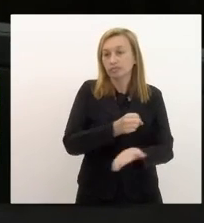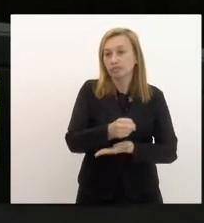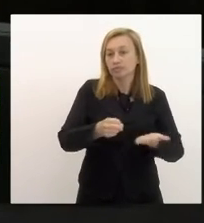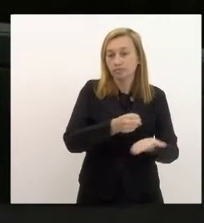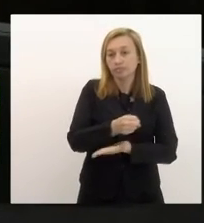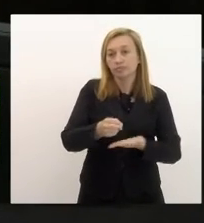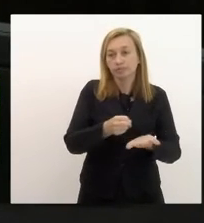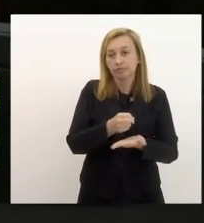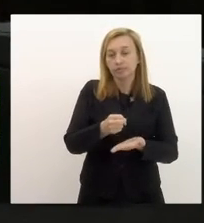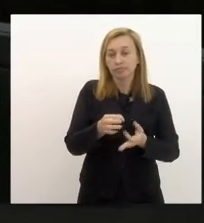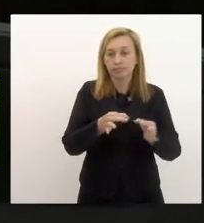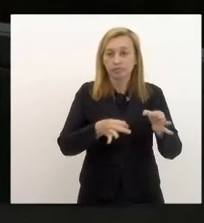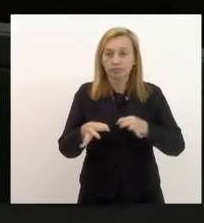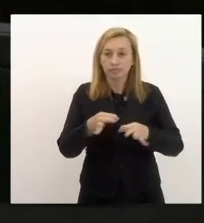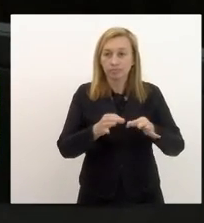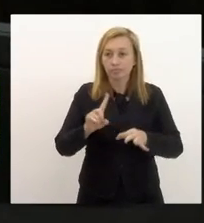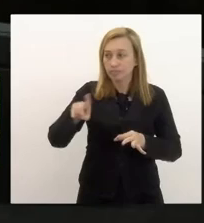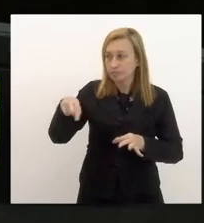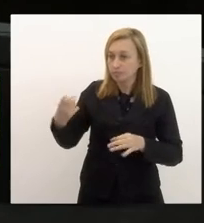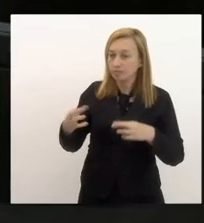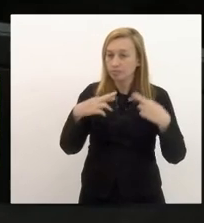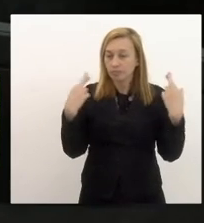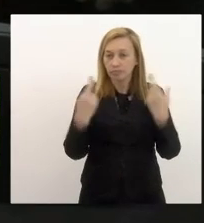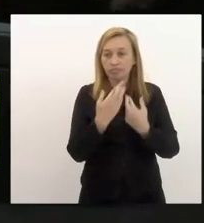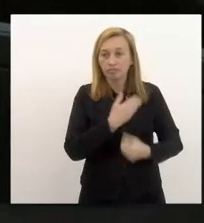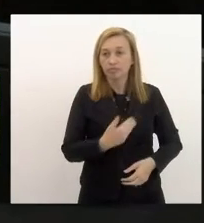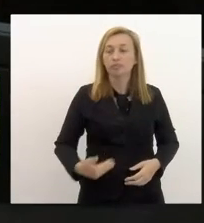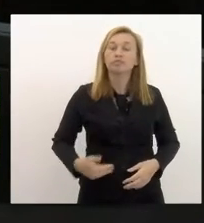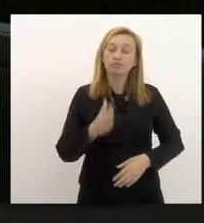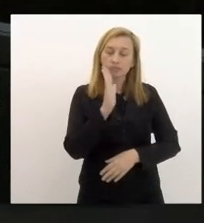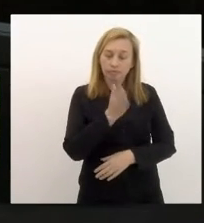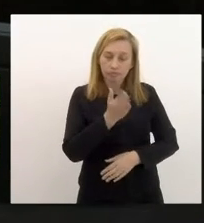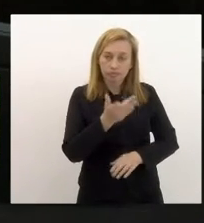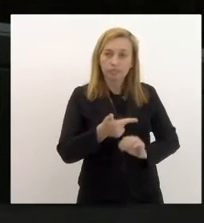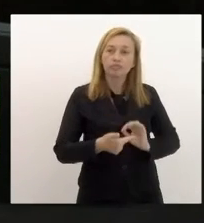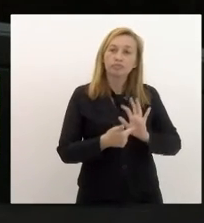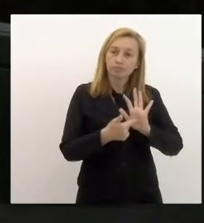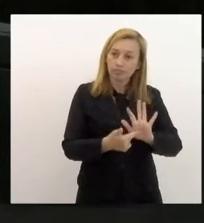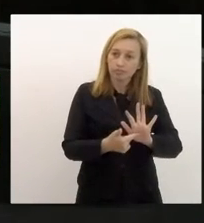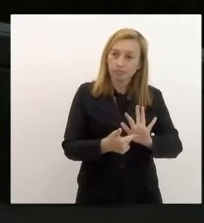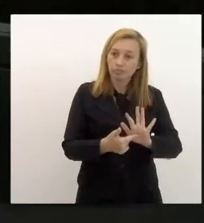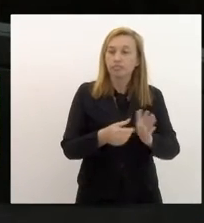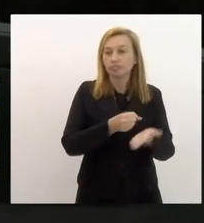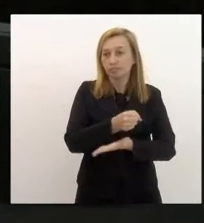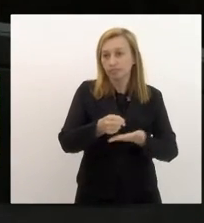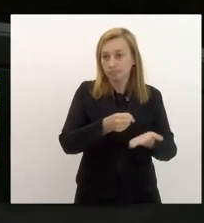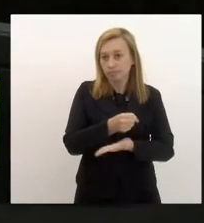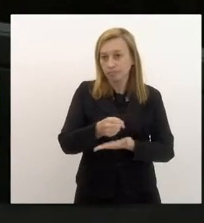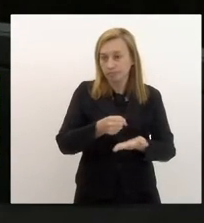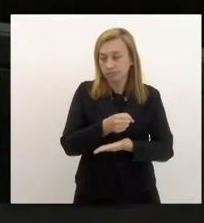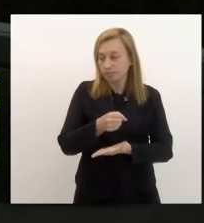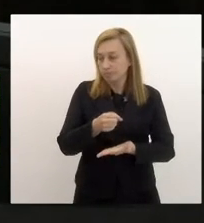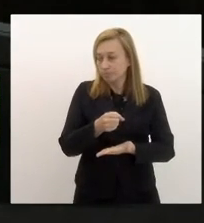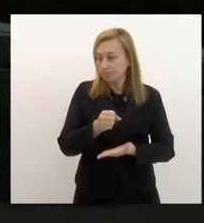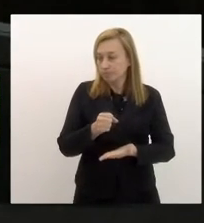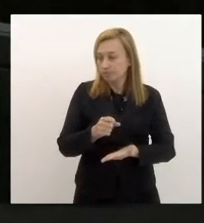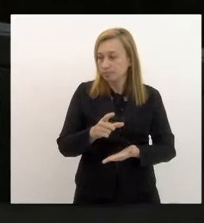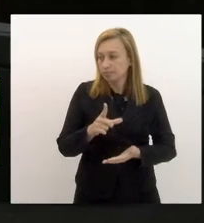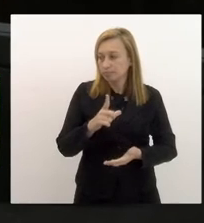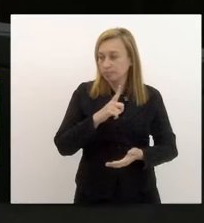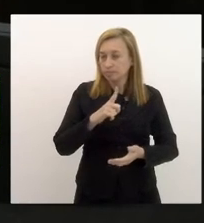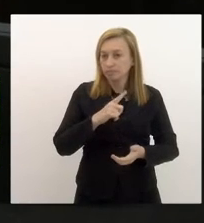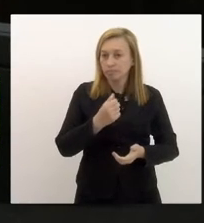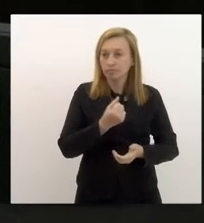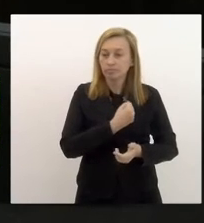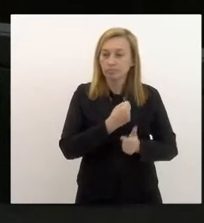bases do plano na outra audiência pública a gente já deu que é basicamente o que nós vamos ter